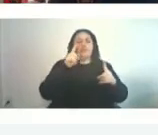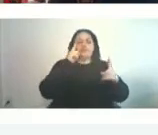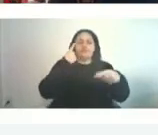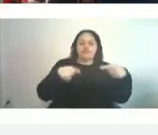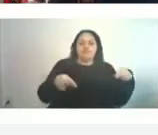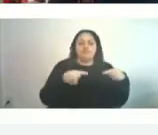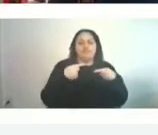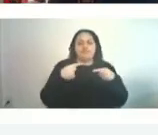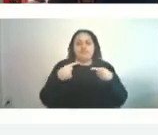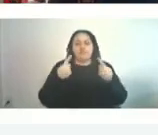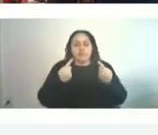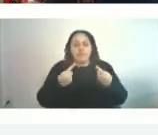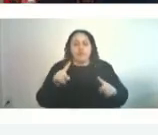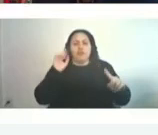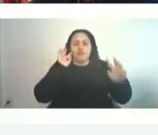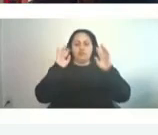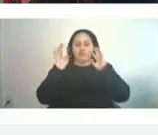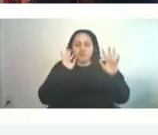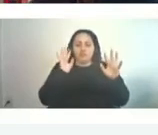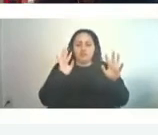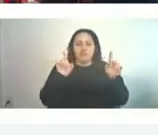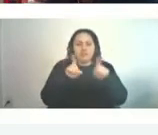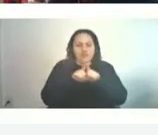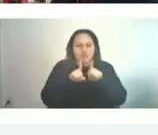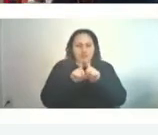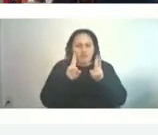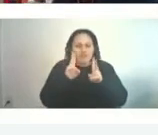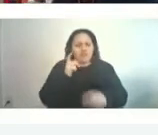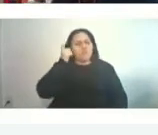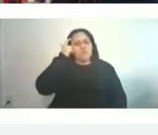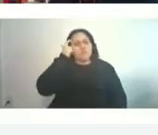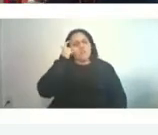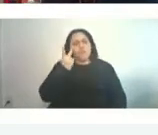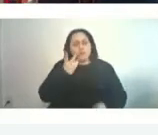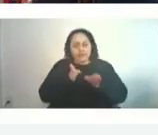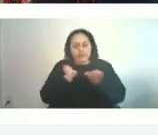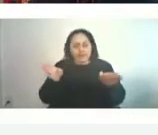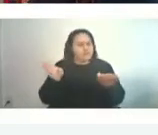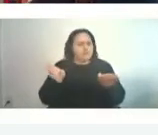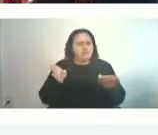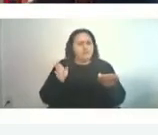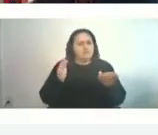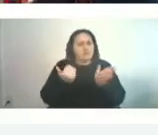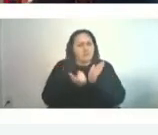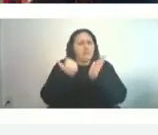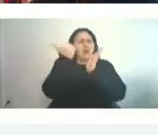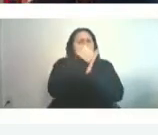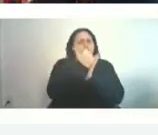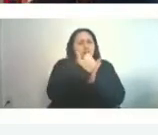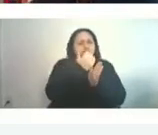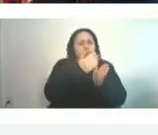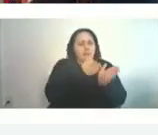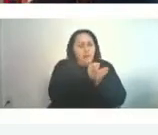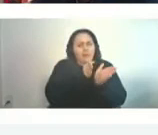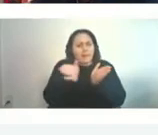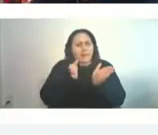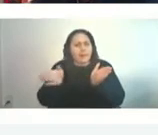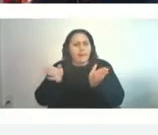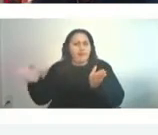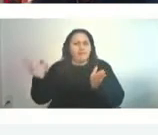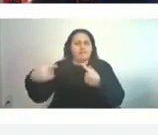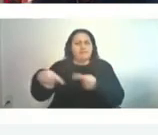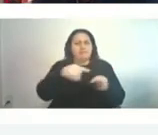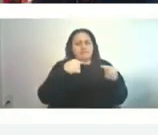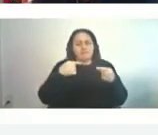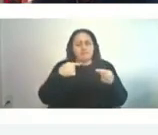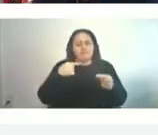contradições, ultrapassa os dualismos, né, simplificadores. Então, um processo que não tome as